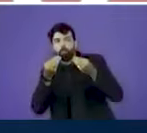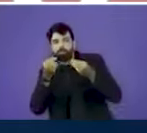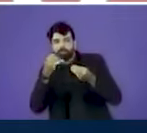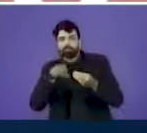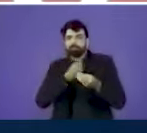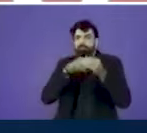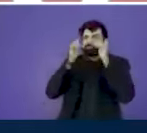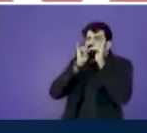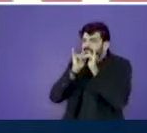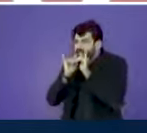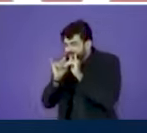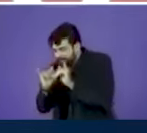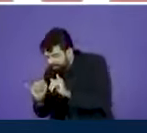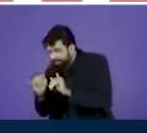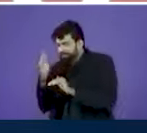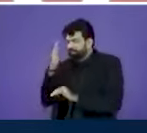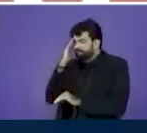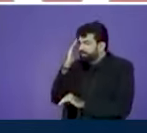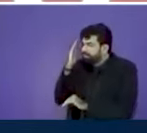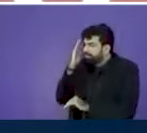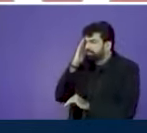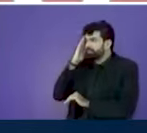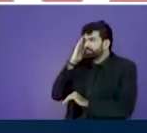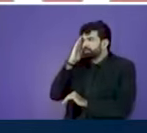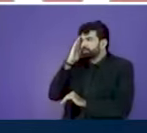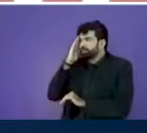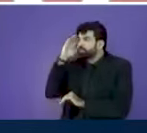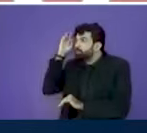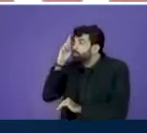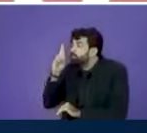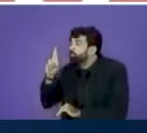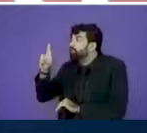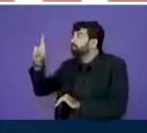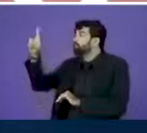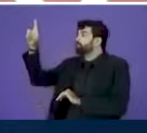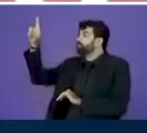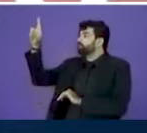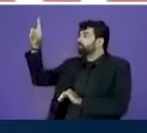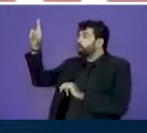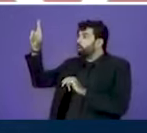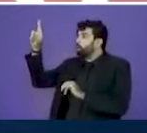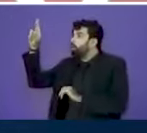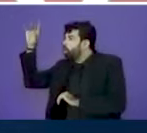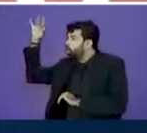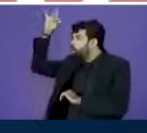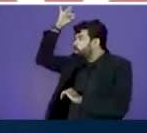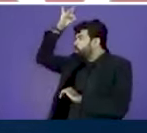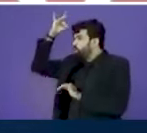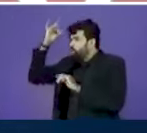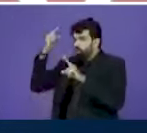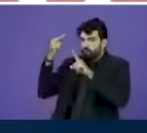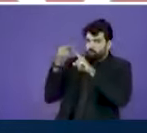reconhecido, confessado e recebe do Senhor, pelo poder do sangue